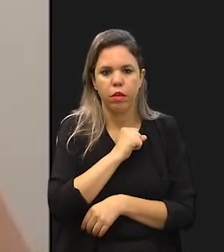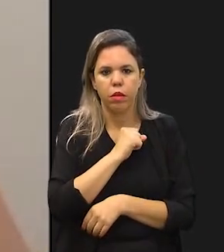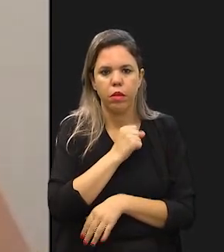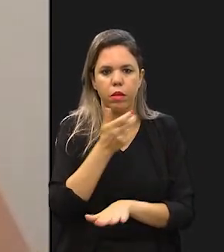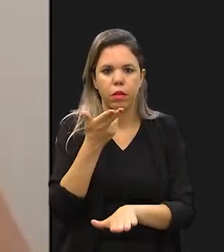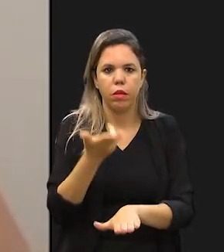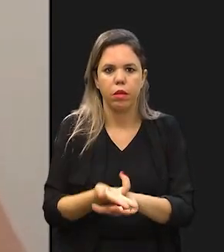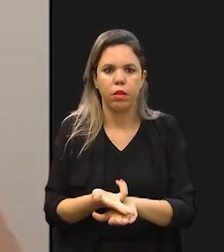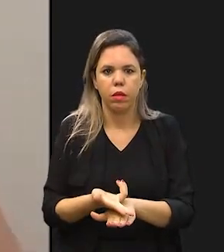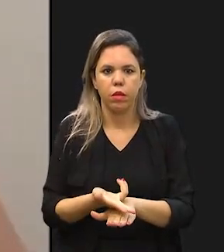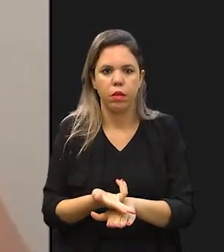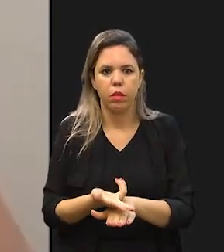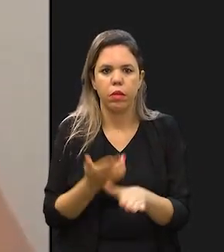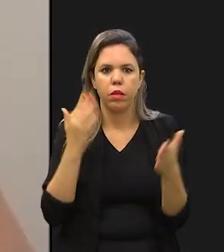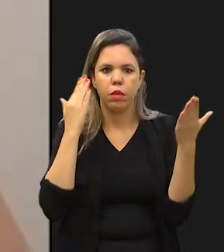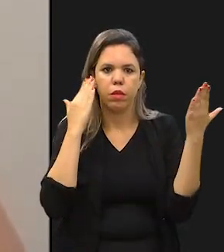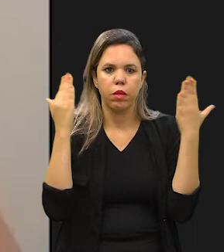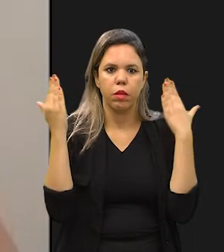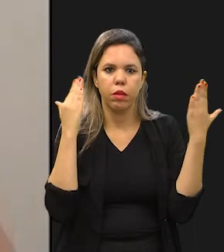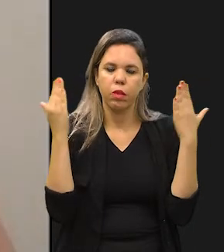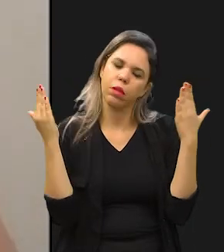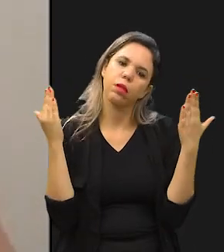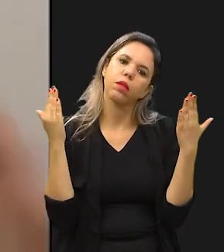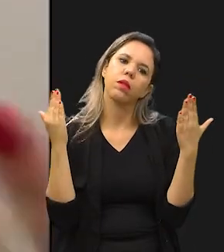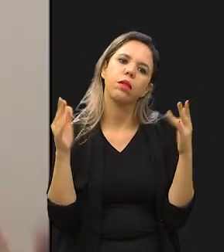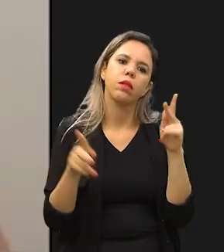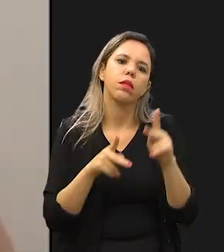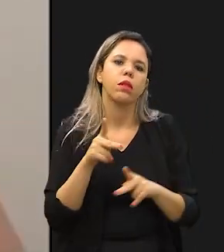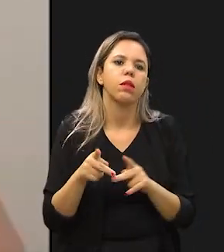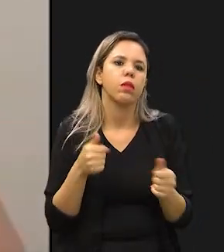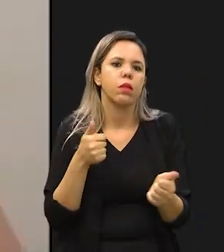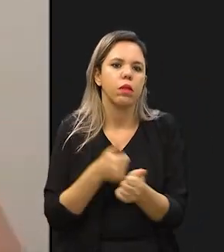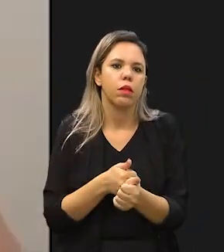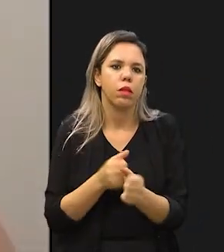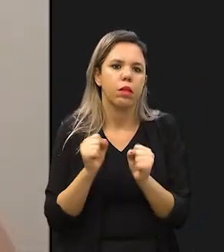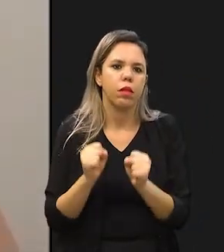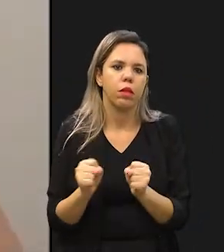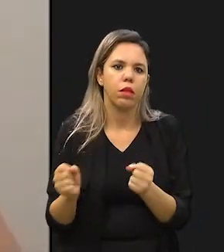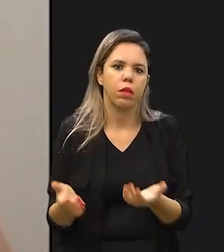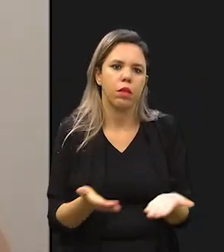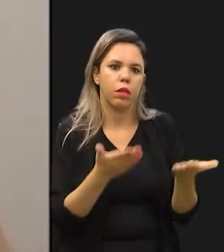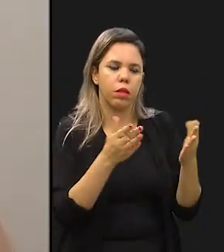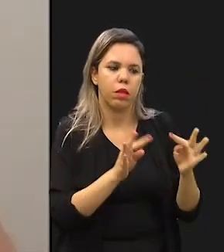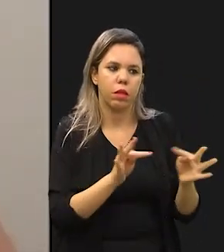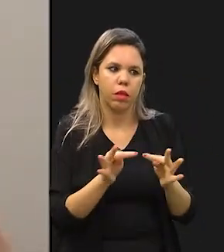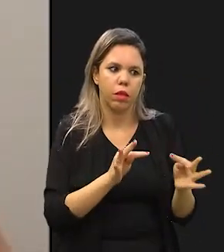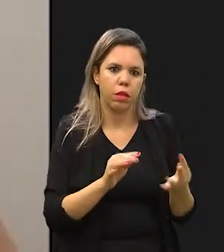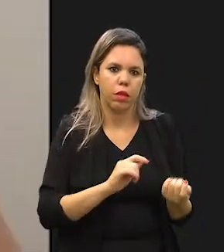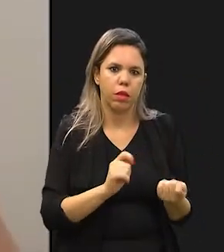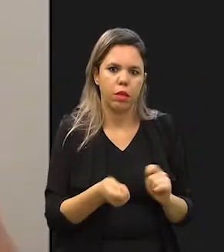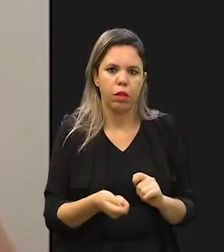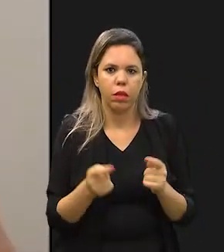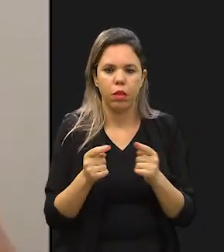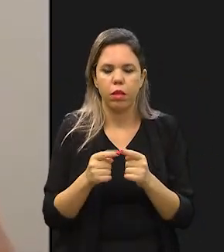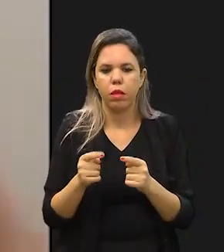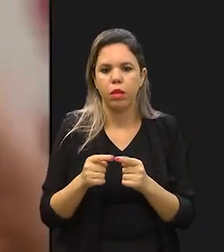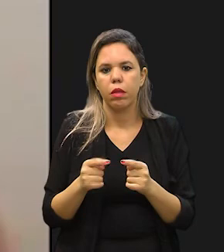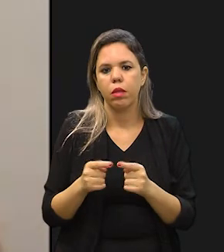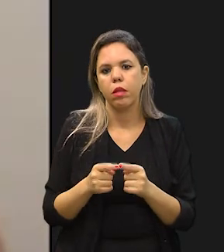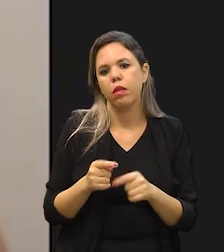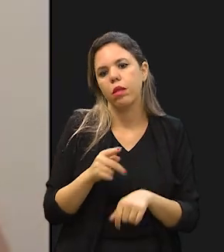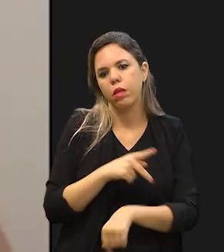de um psiquiatra, seja de um psicólogo, seja de alguém que esteja próximo que pode te levar para um tratamento mais adequado, talvez